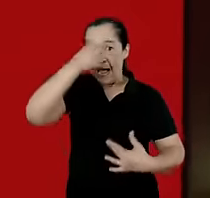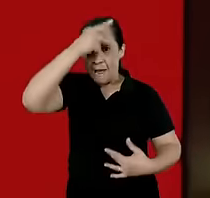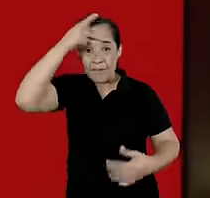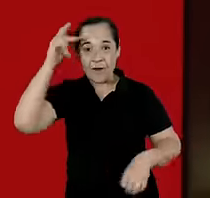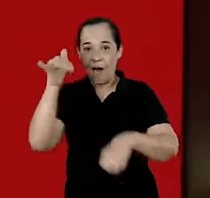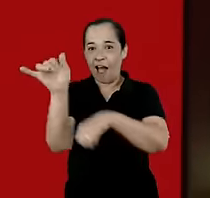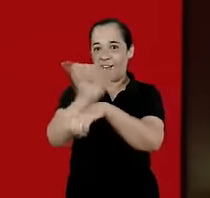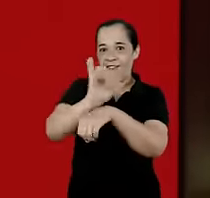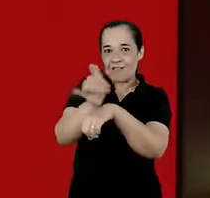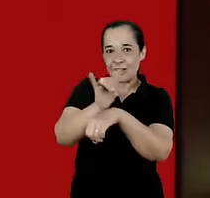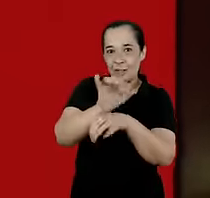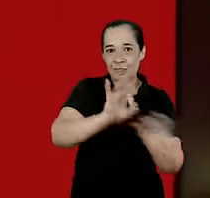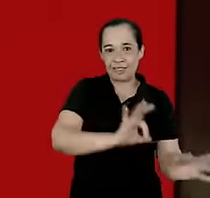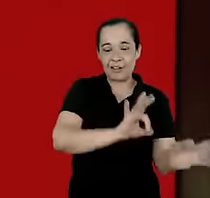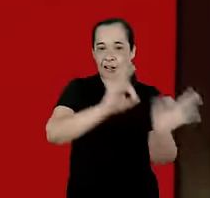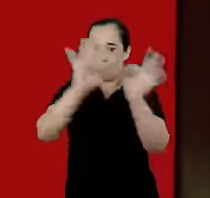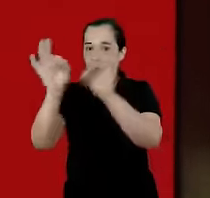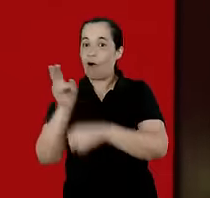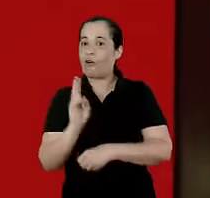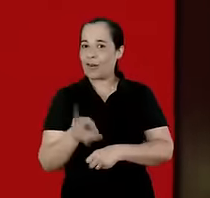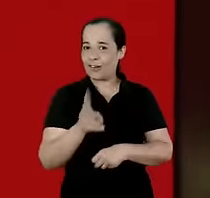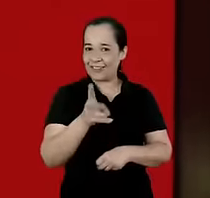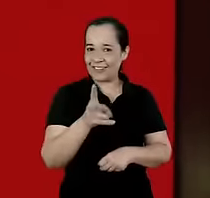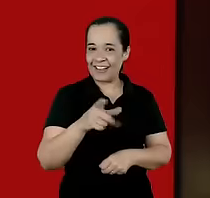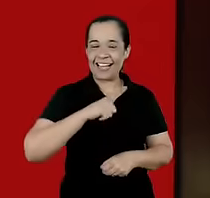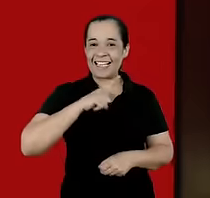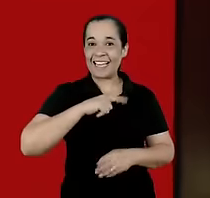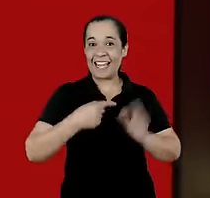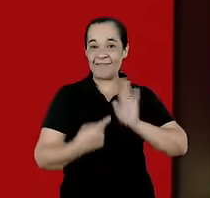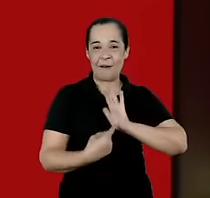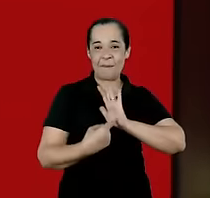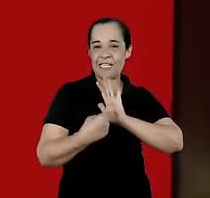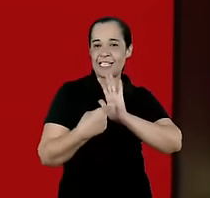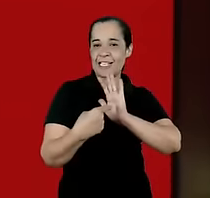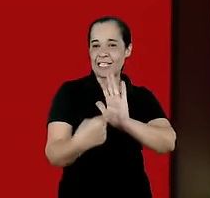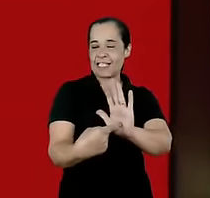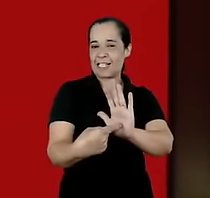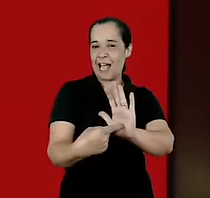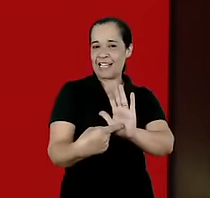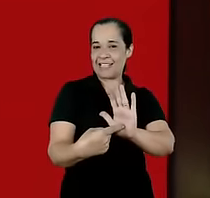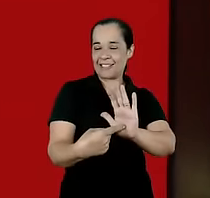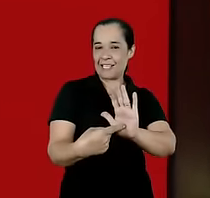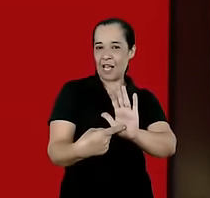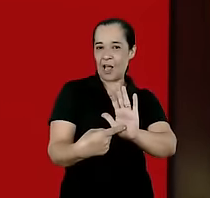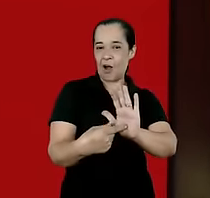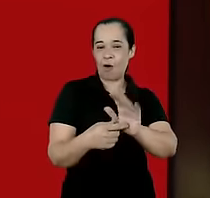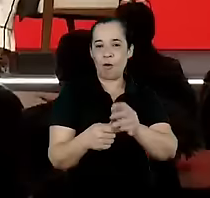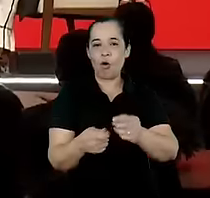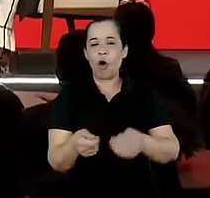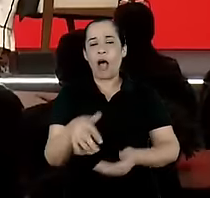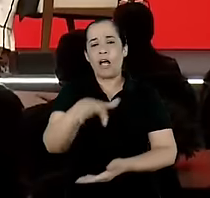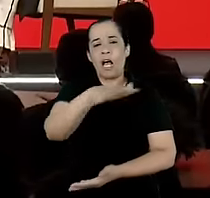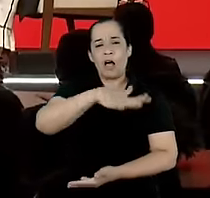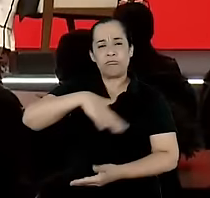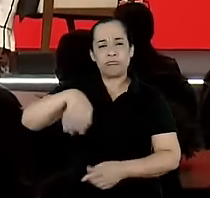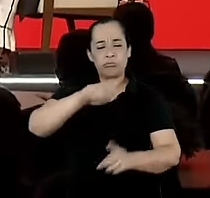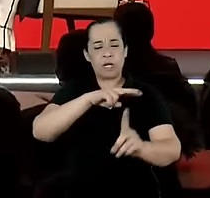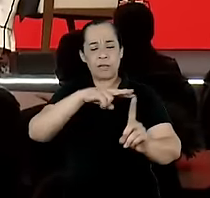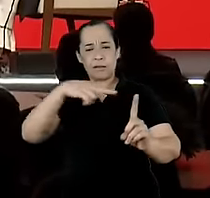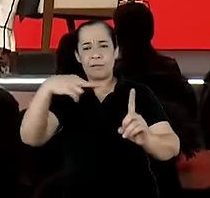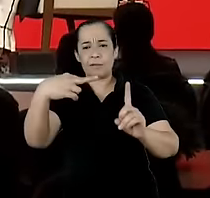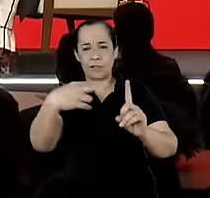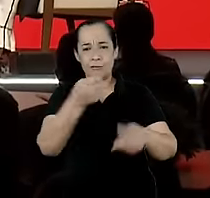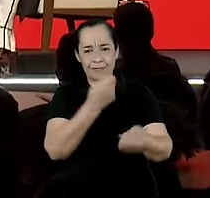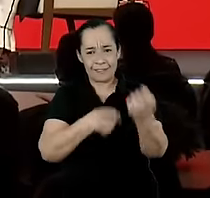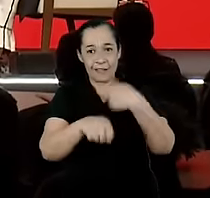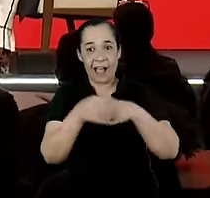evento segue a gente preparou uma apresentação exclusiva sobre o cenário econômico e nossas perspectivas então fiquem ligados a